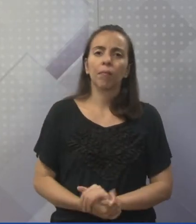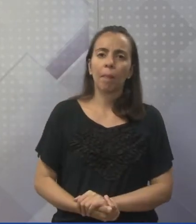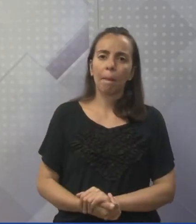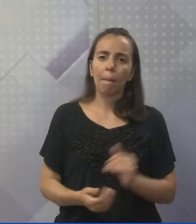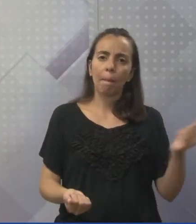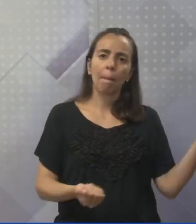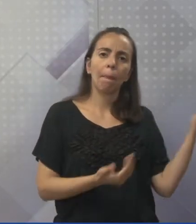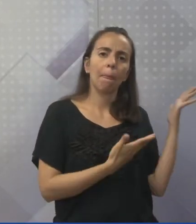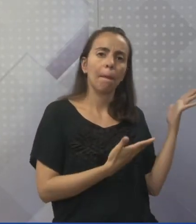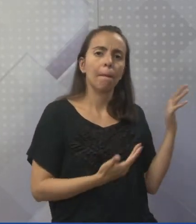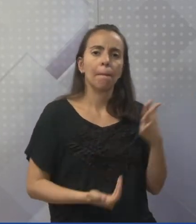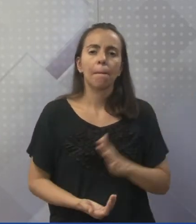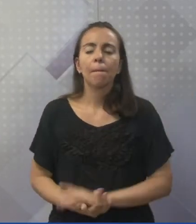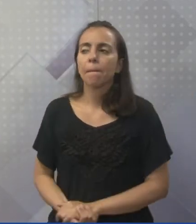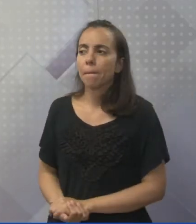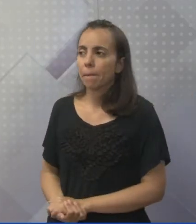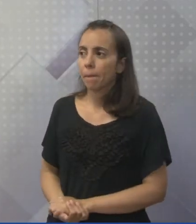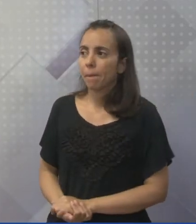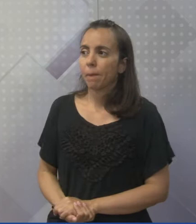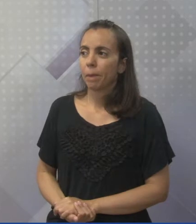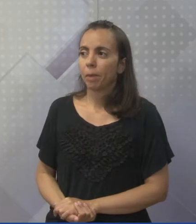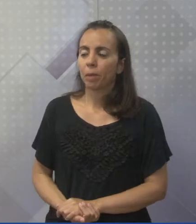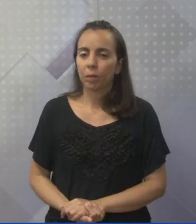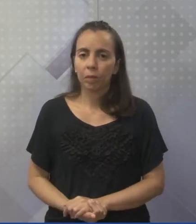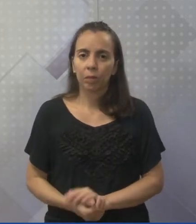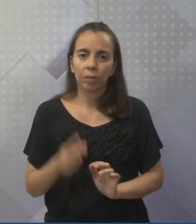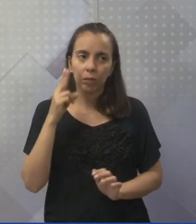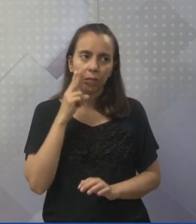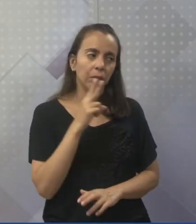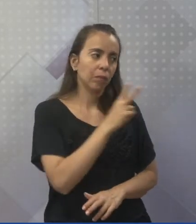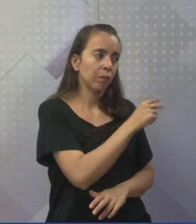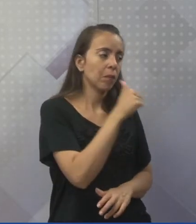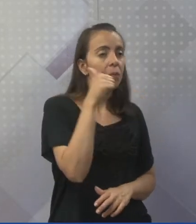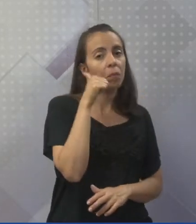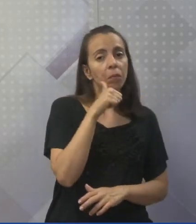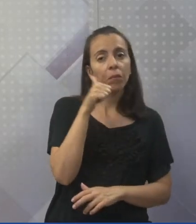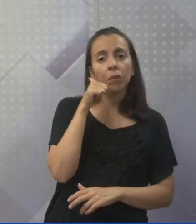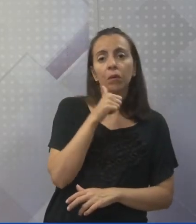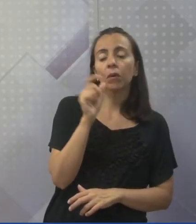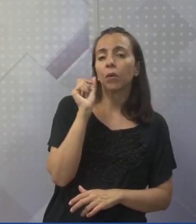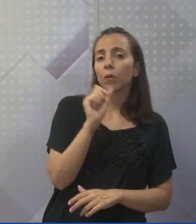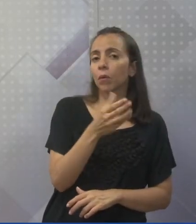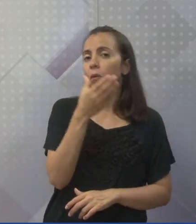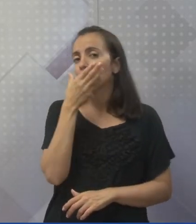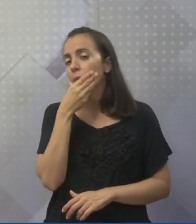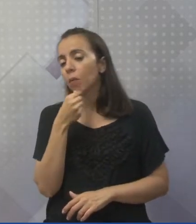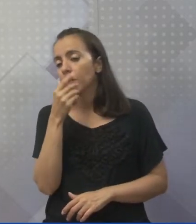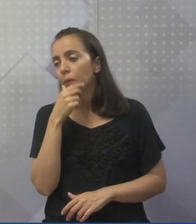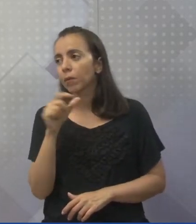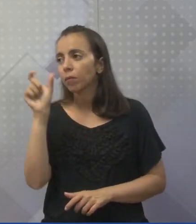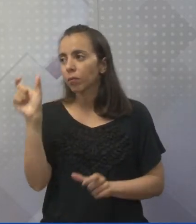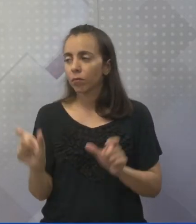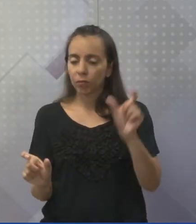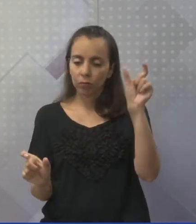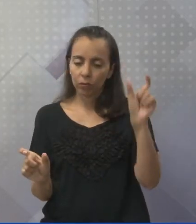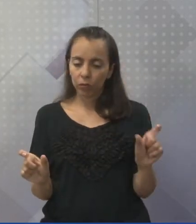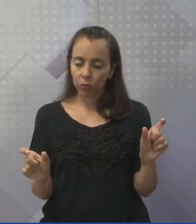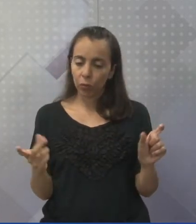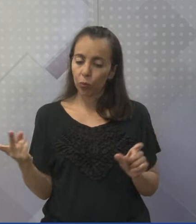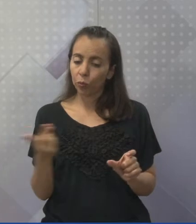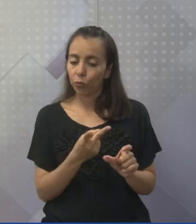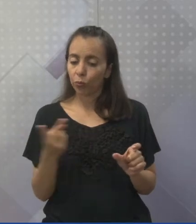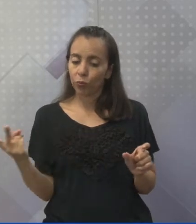nessa imagem aí, você vê uma mulher, né? E um homem. Provavelmente eles têm